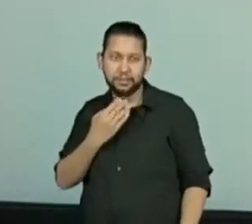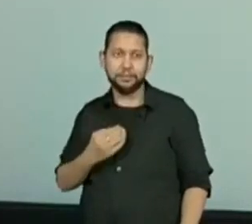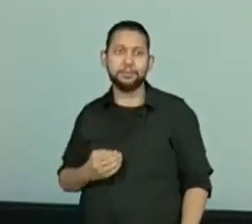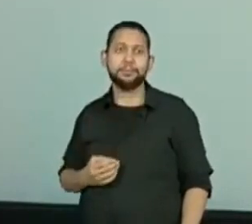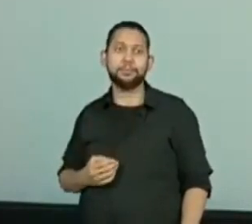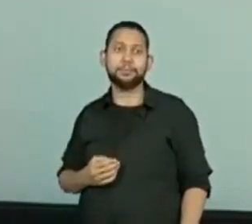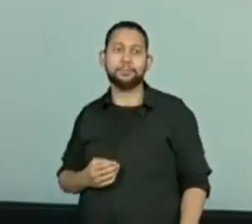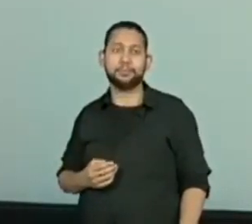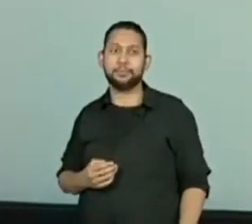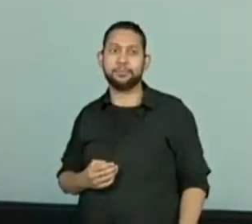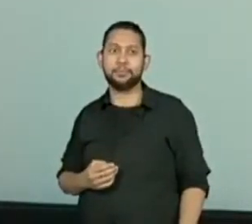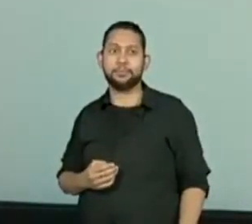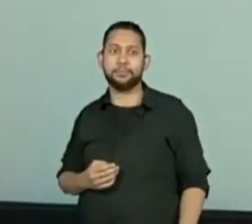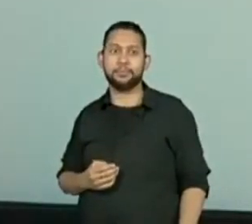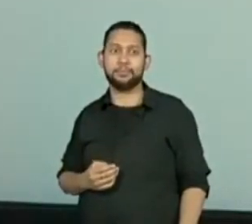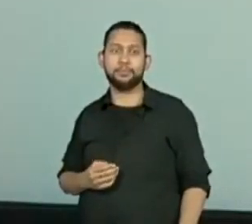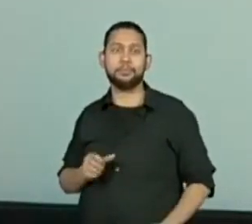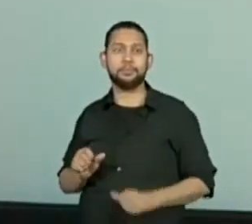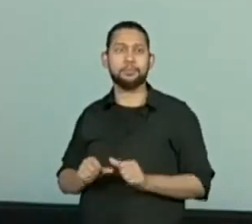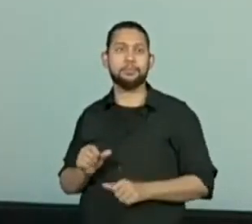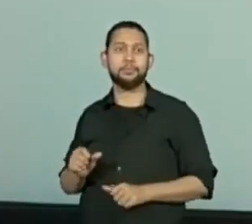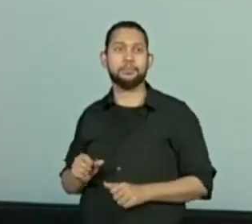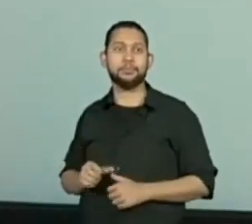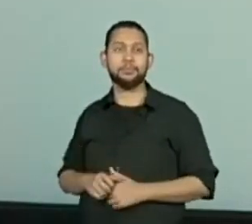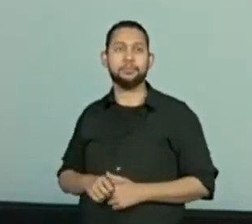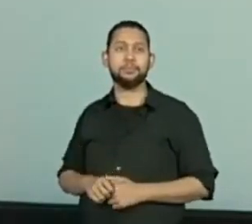a 40